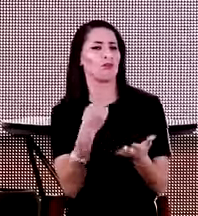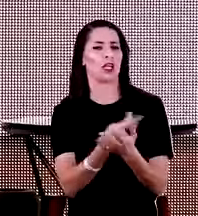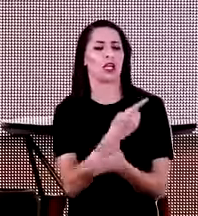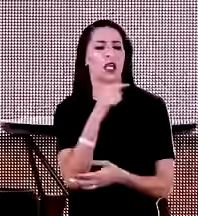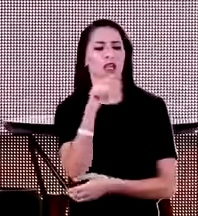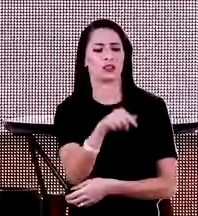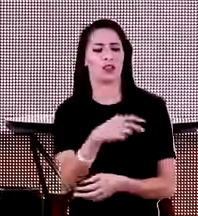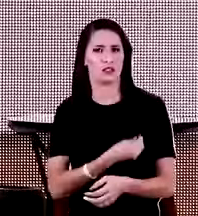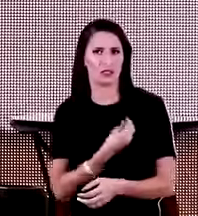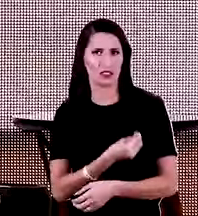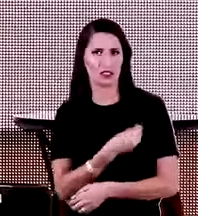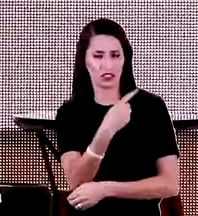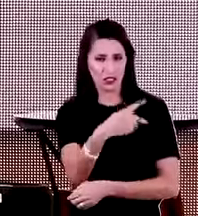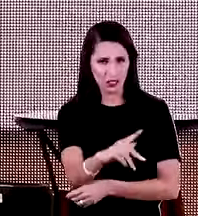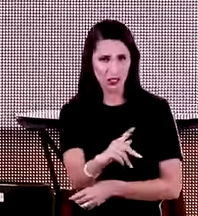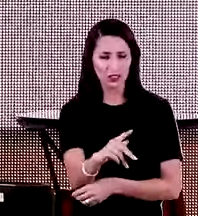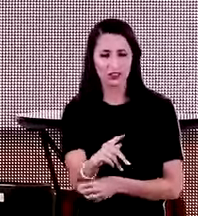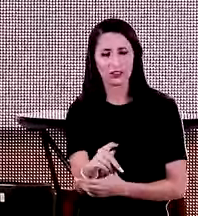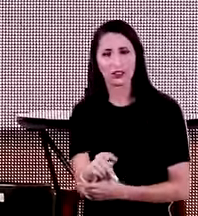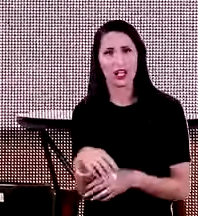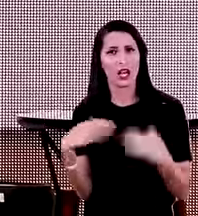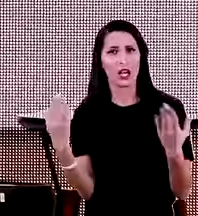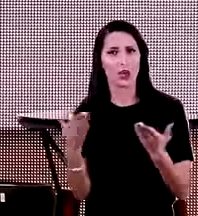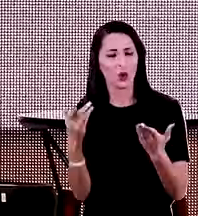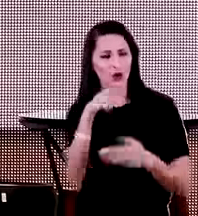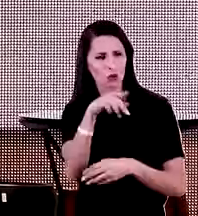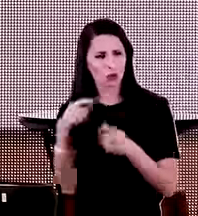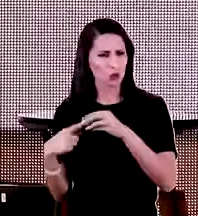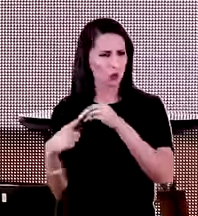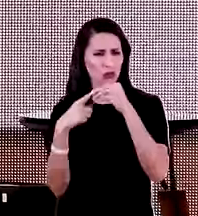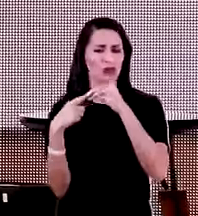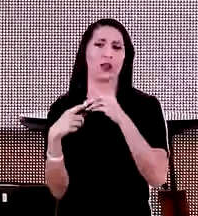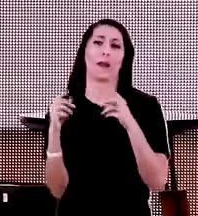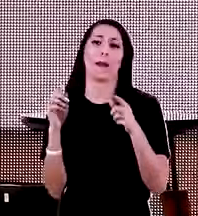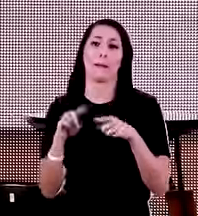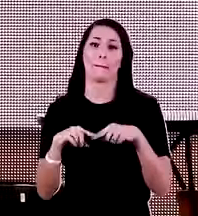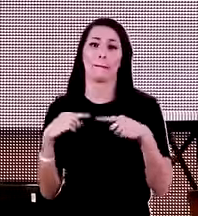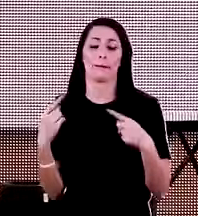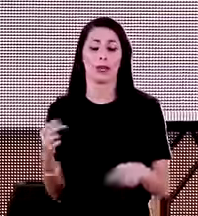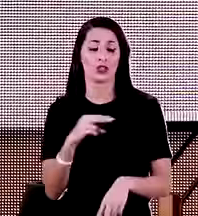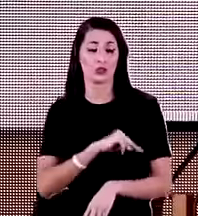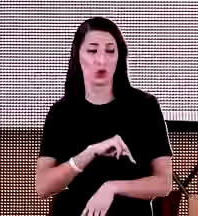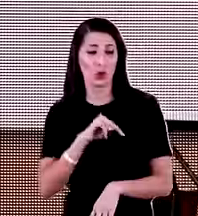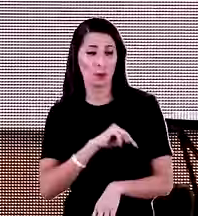tu tem mais para oferecer agora? Tu tá sozinha. E aí, infelizmente, Noemi